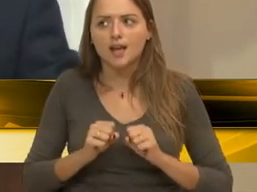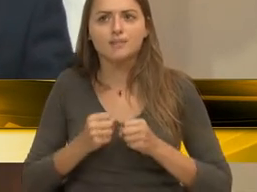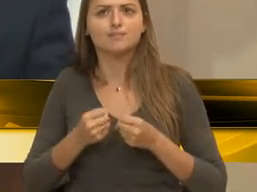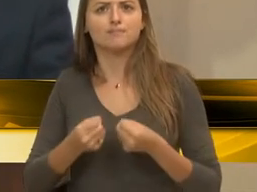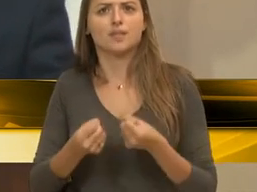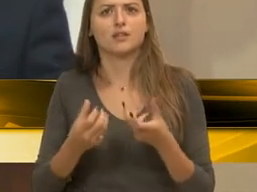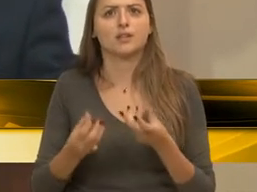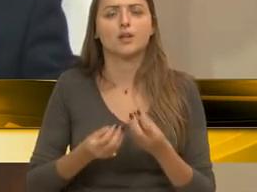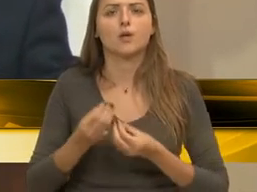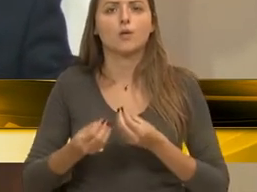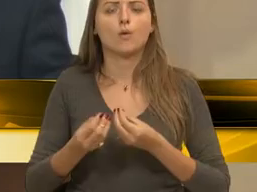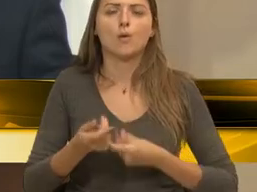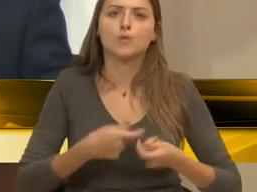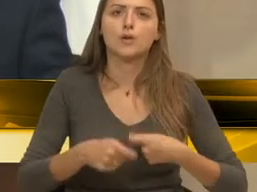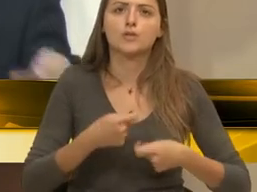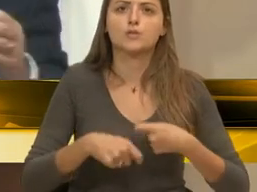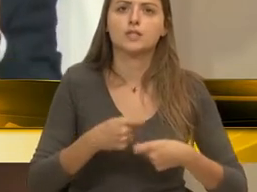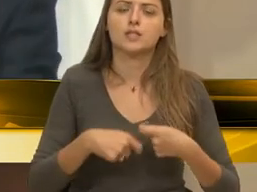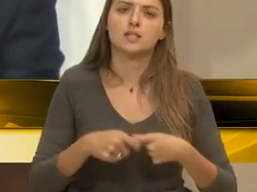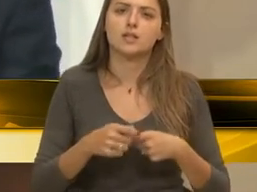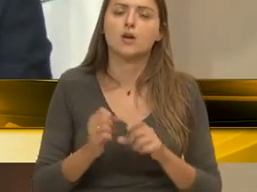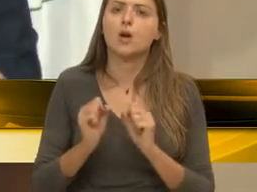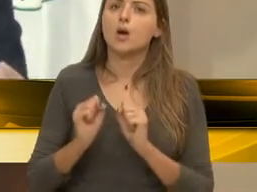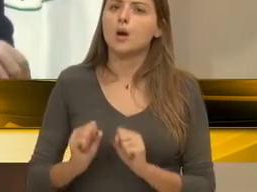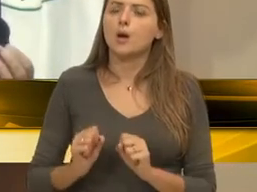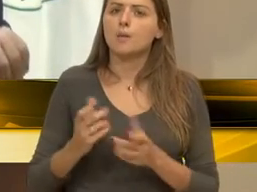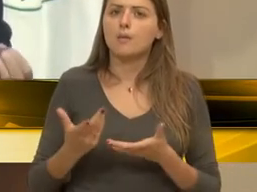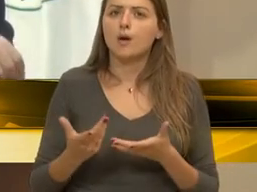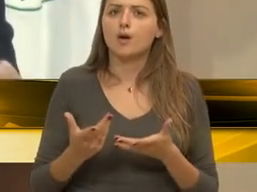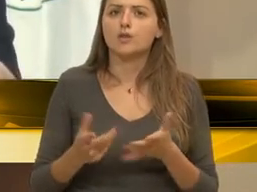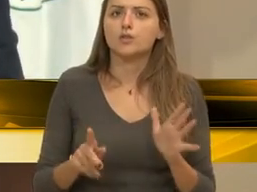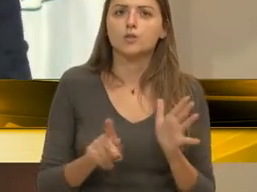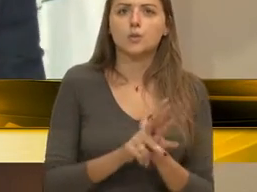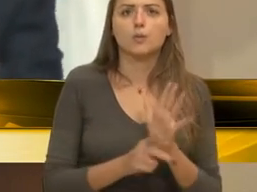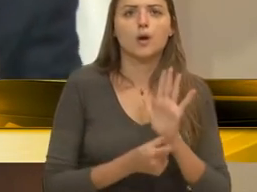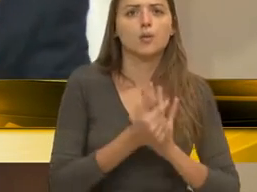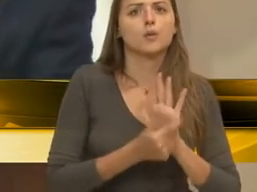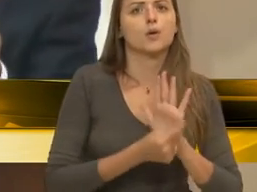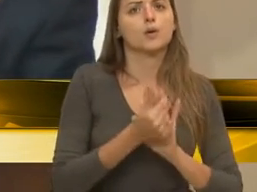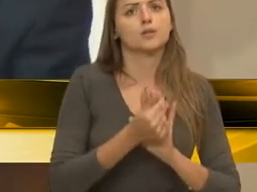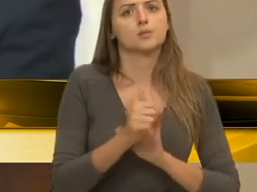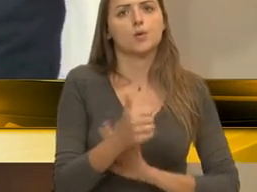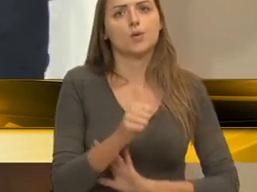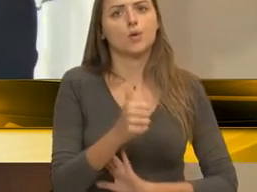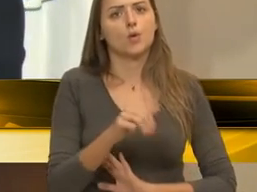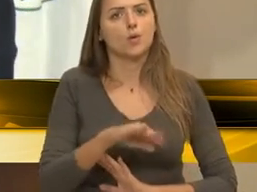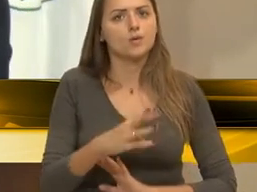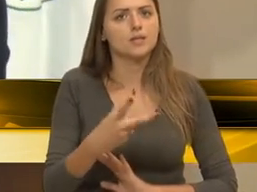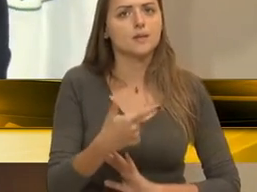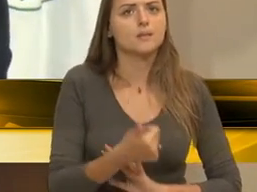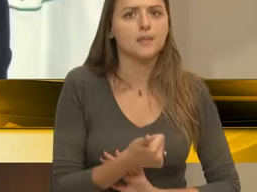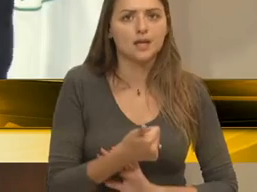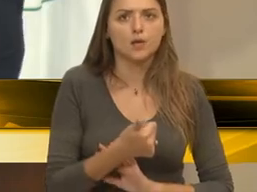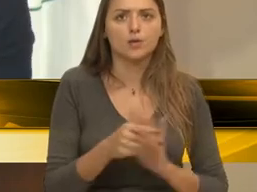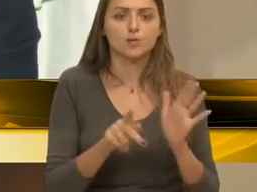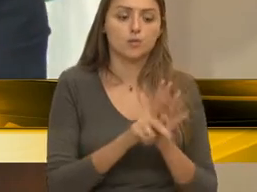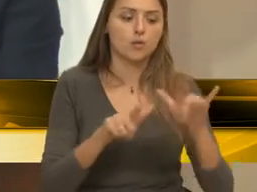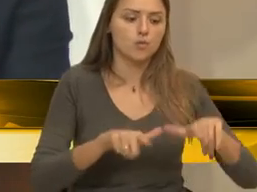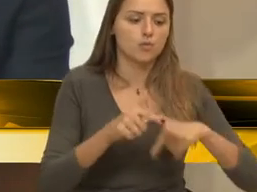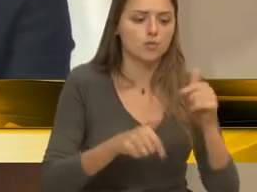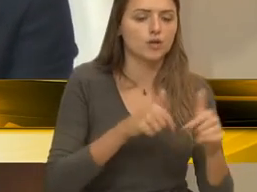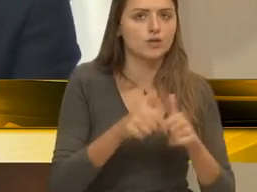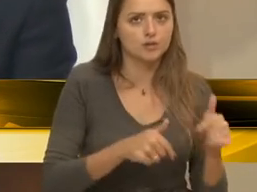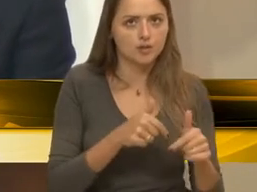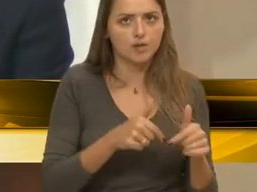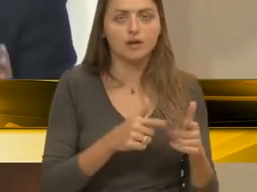como uma administração pode requerer, dentro do seu orçamento, 11 milhões para o gabinete